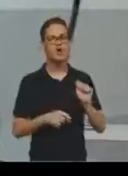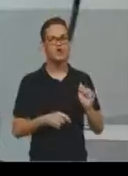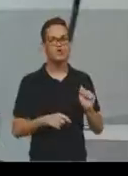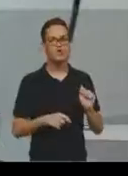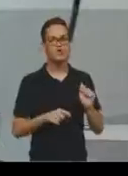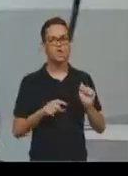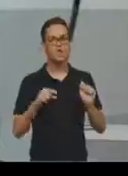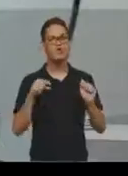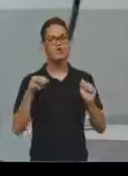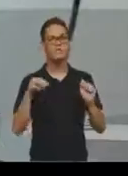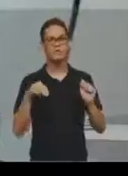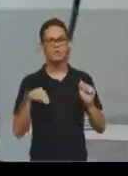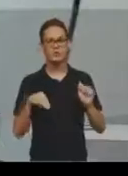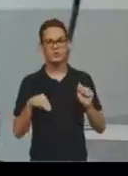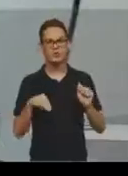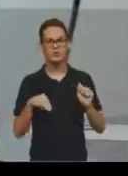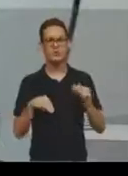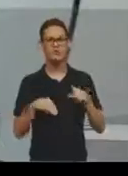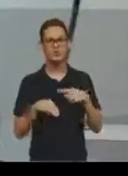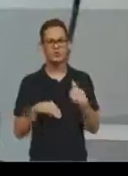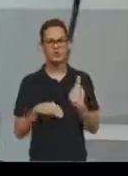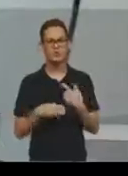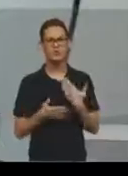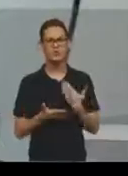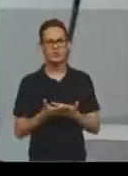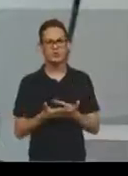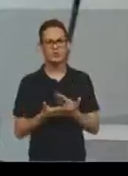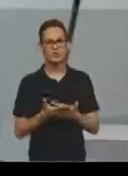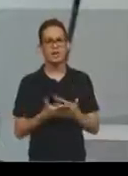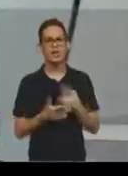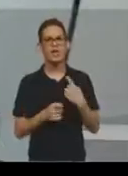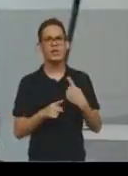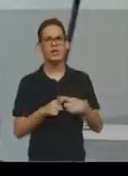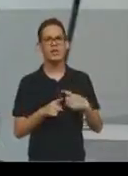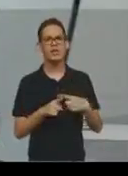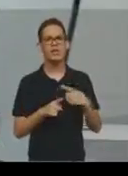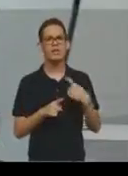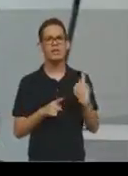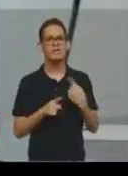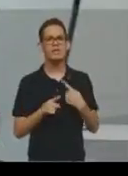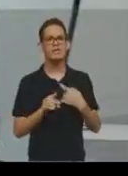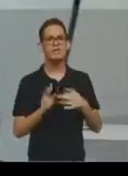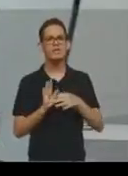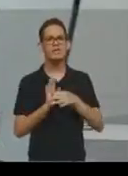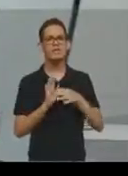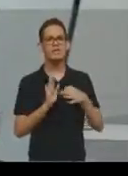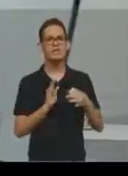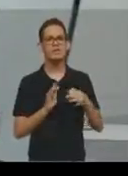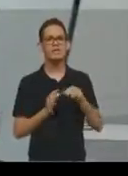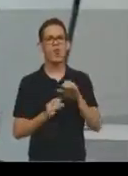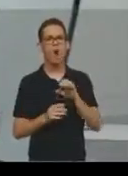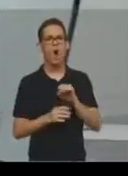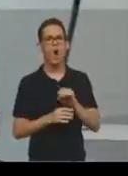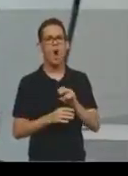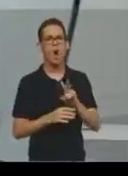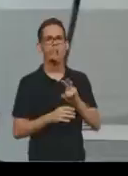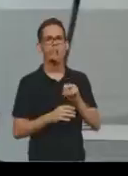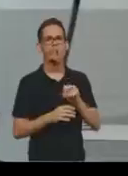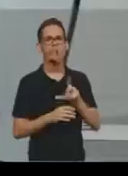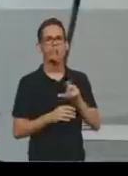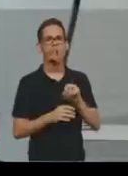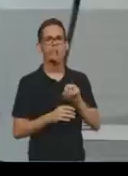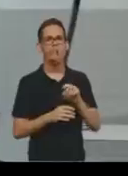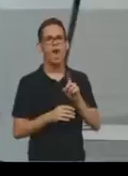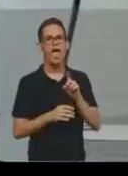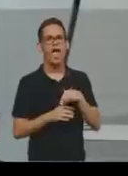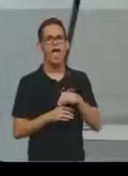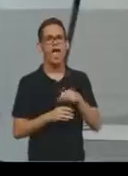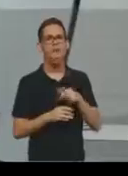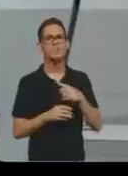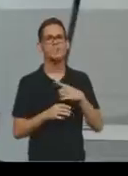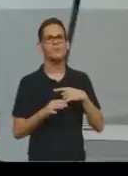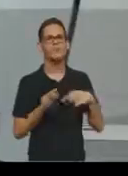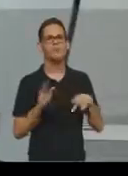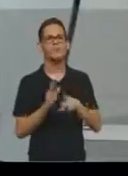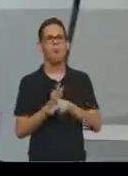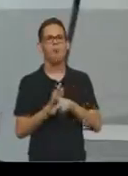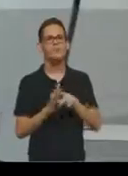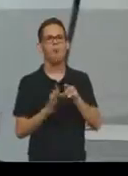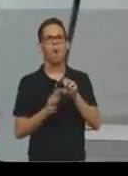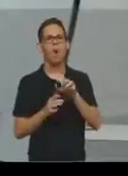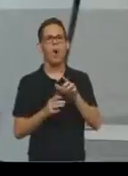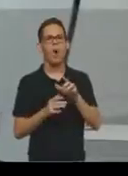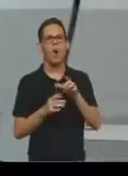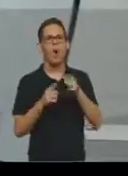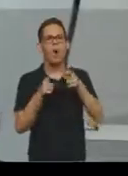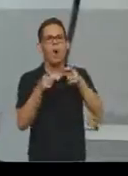ver isso nas próximas aulas, quando eu estou me referindo ao óvulo, eu estou falando, vai ser o quê? O gametângio, vai ser